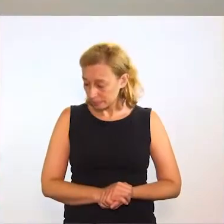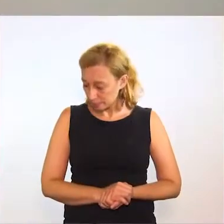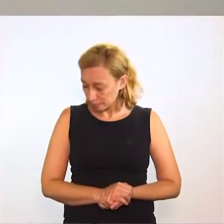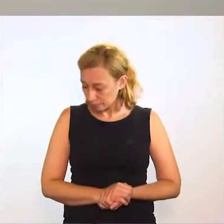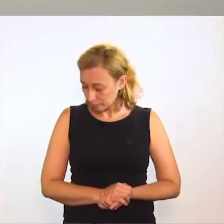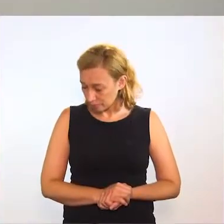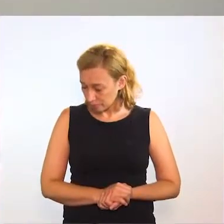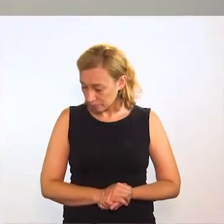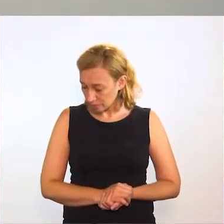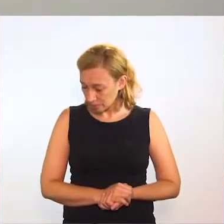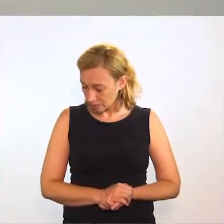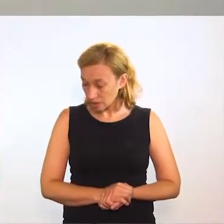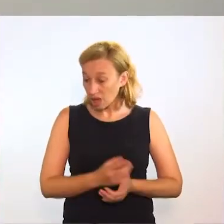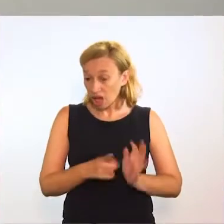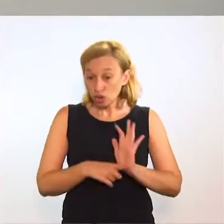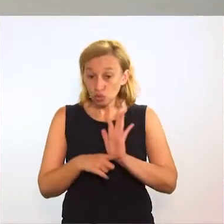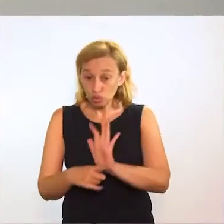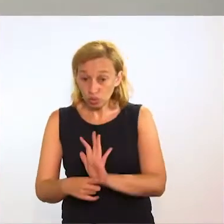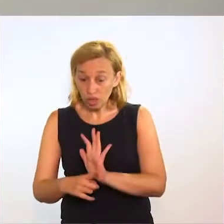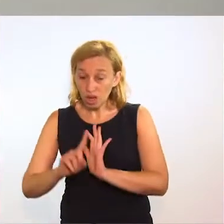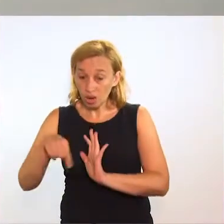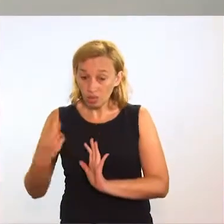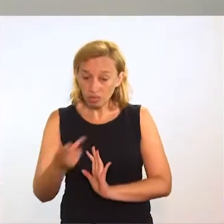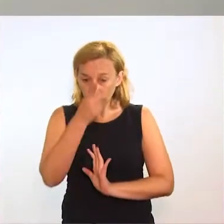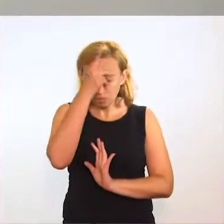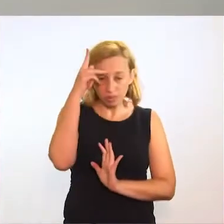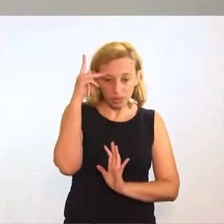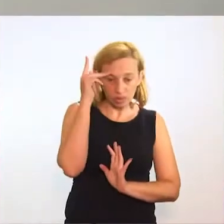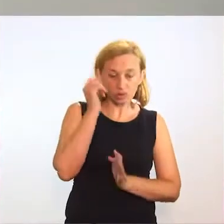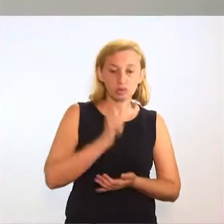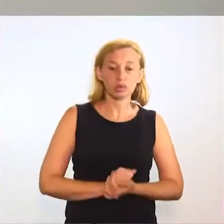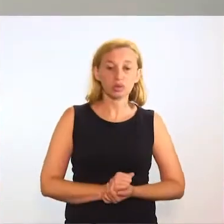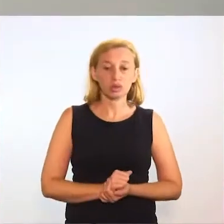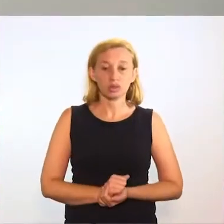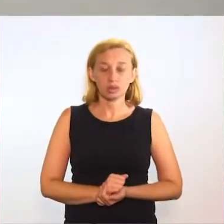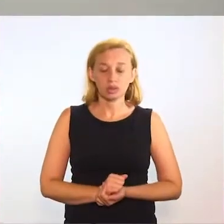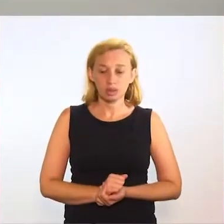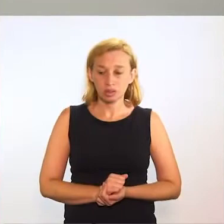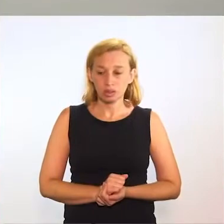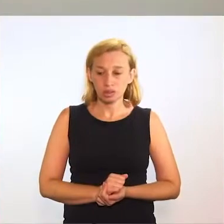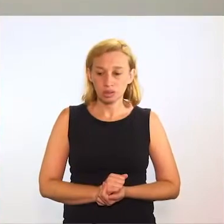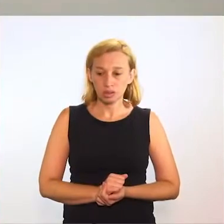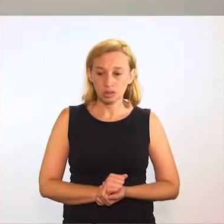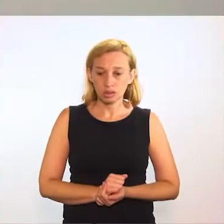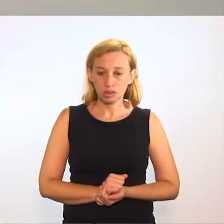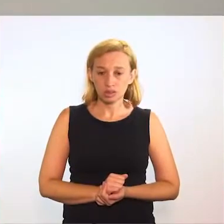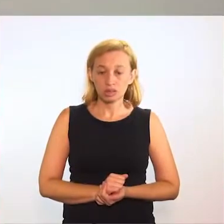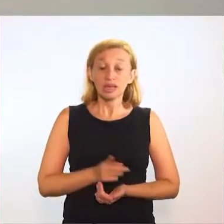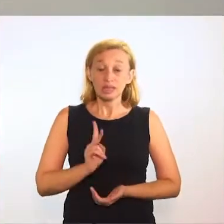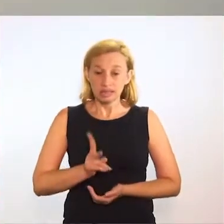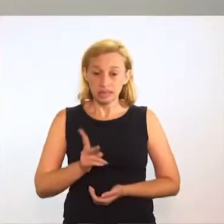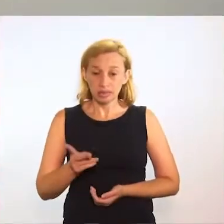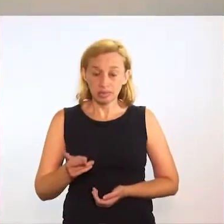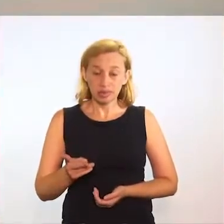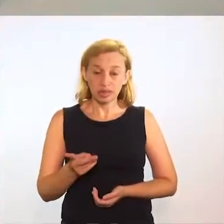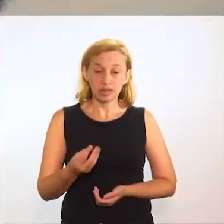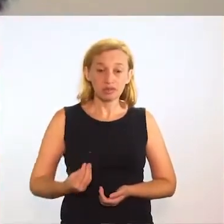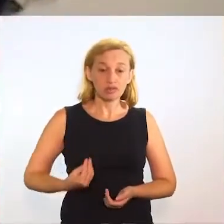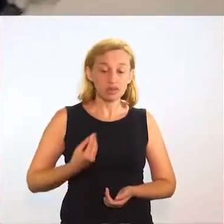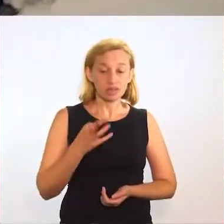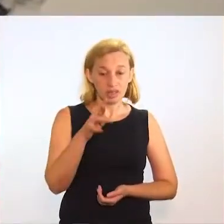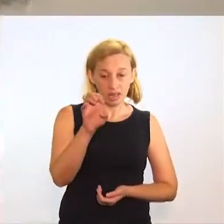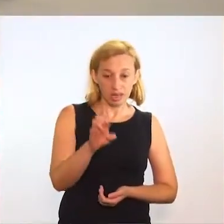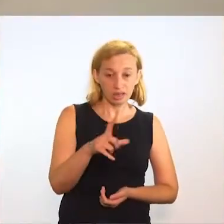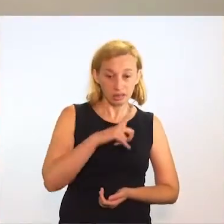estava muito pró a auxiliar, a fazer com que essa rede que sempre existiu fluísse de uma maneira muito mais potente,